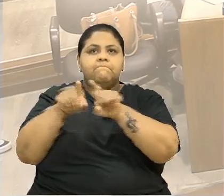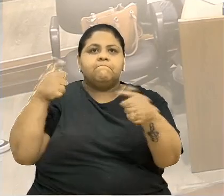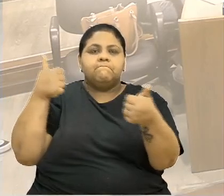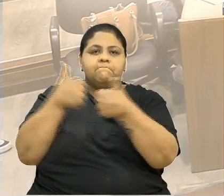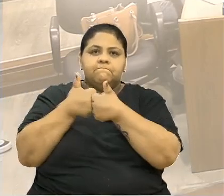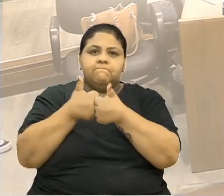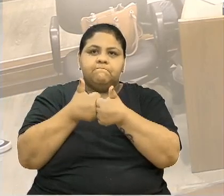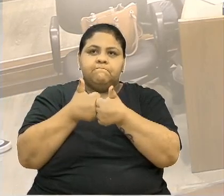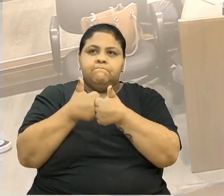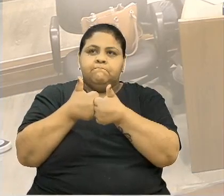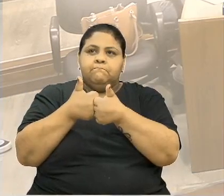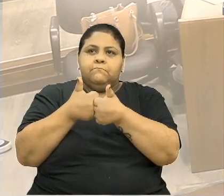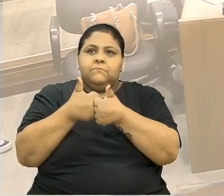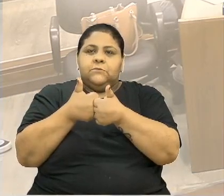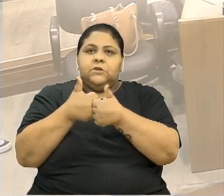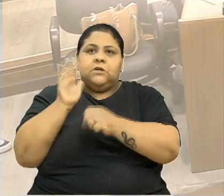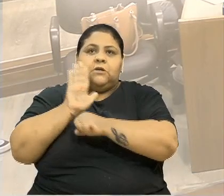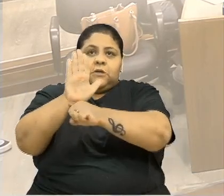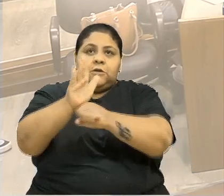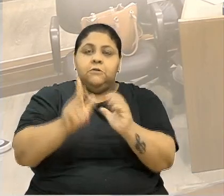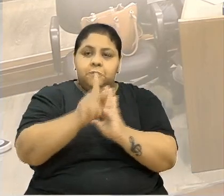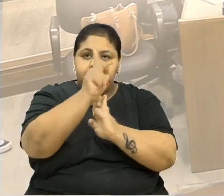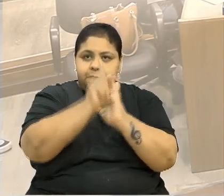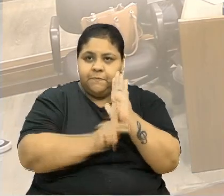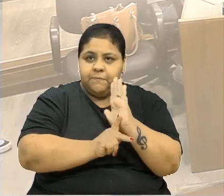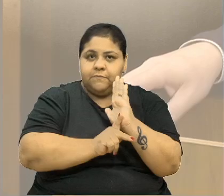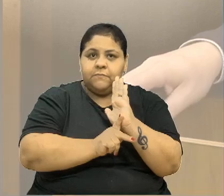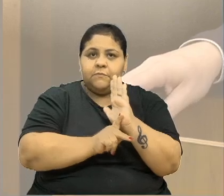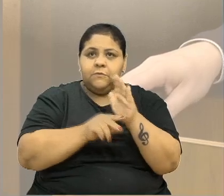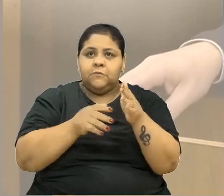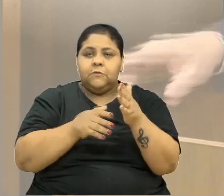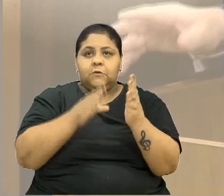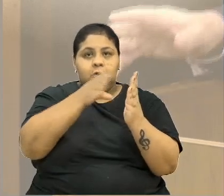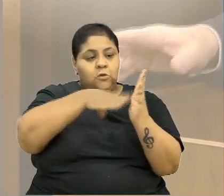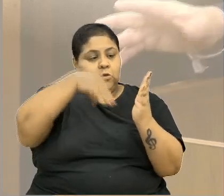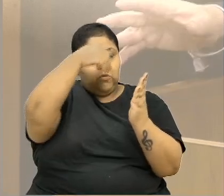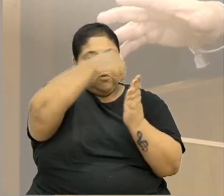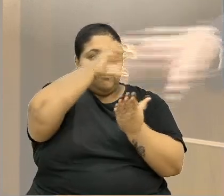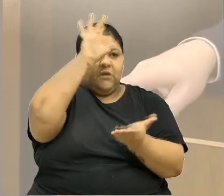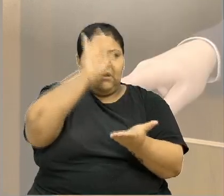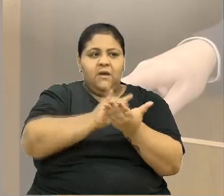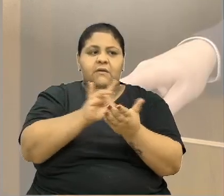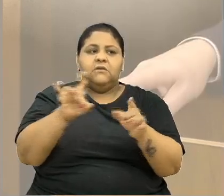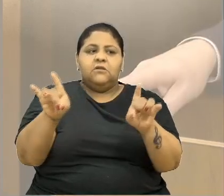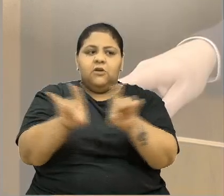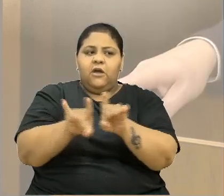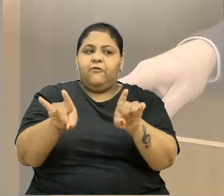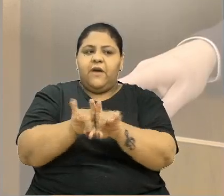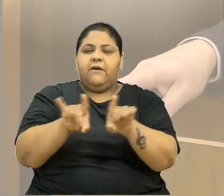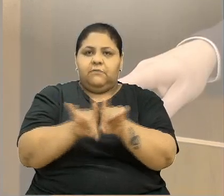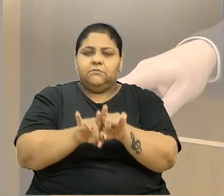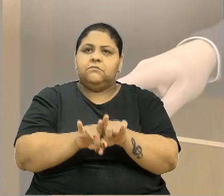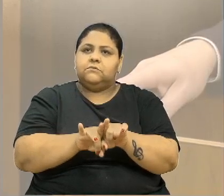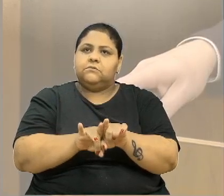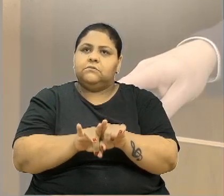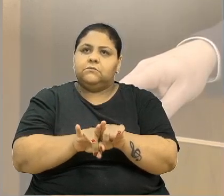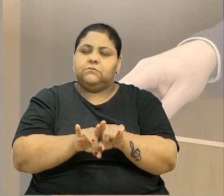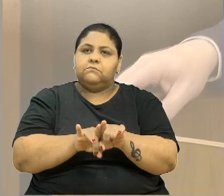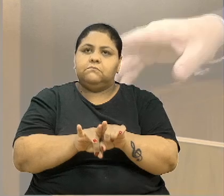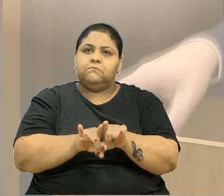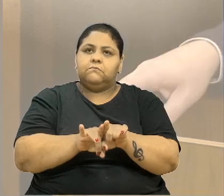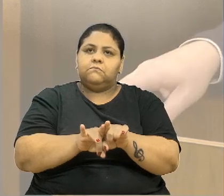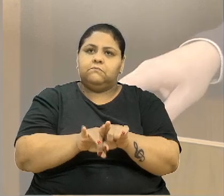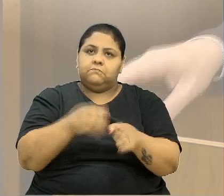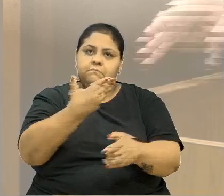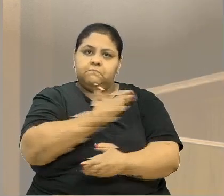é coautor deste projeto de inclusão no calendário oficial. Então, cumprimentar o Nespolo, nosso campeão, aí o querido